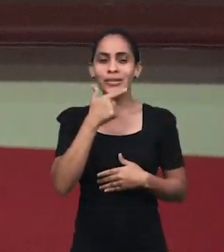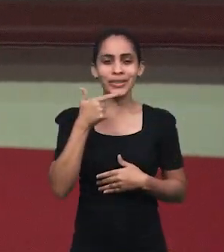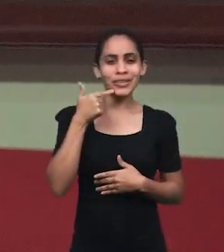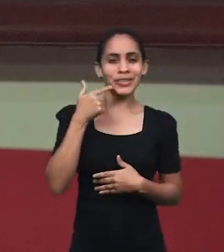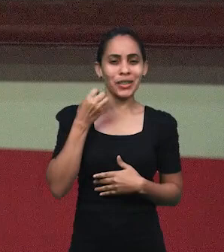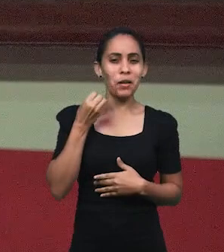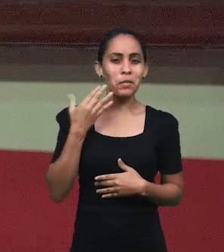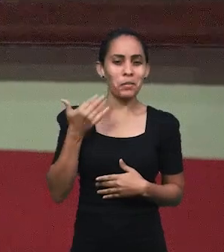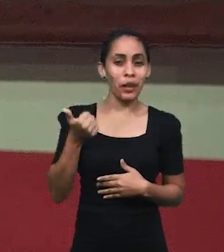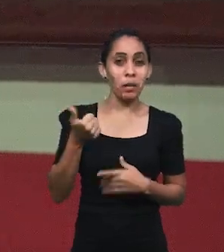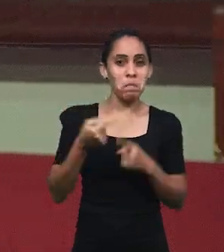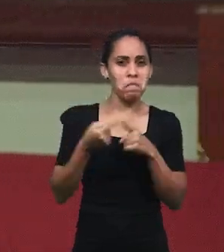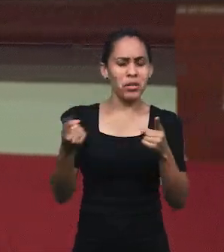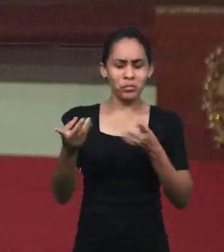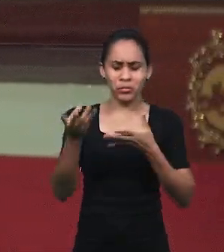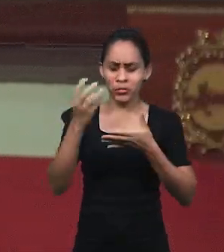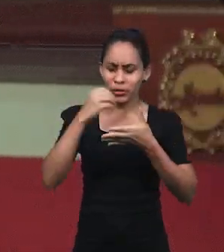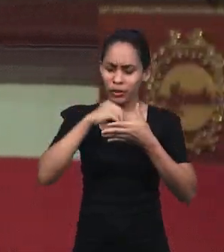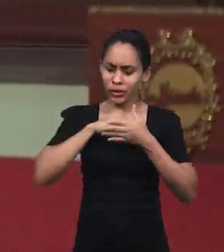aqui dentro não vai estar bem,